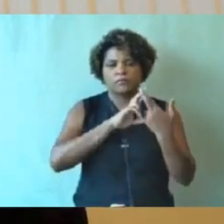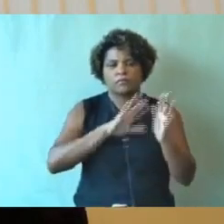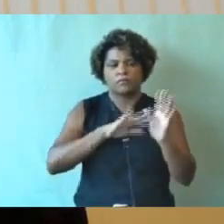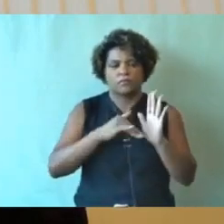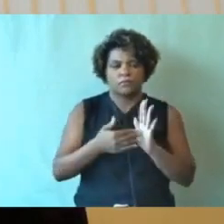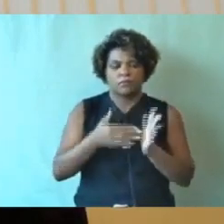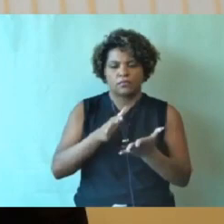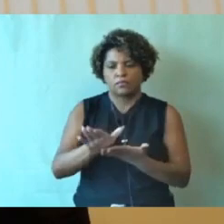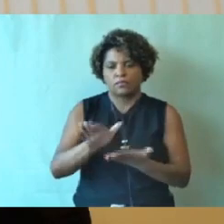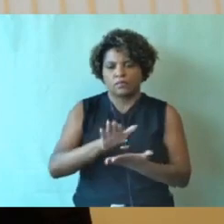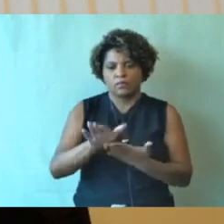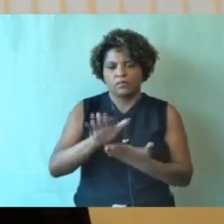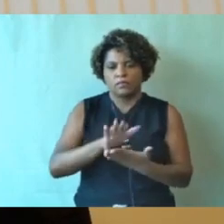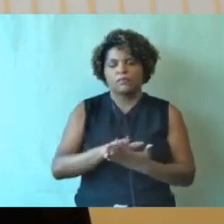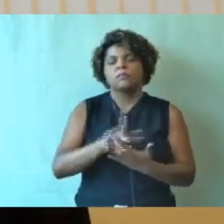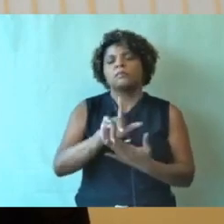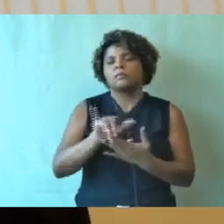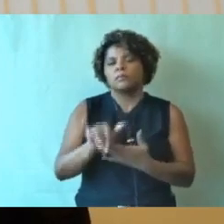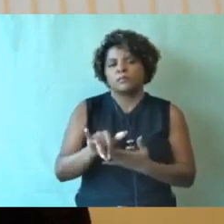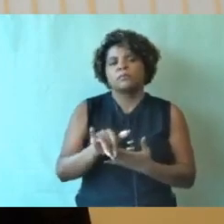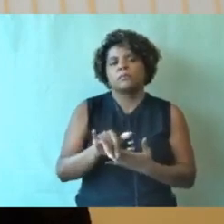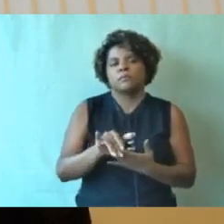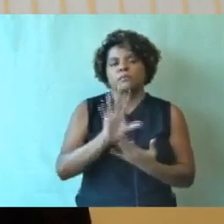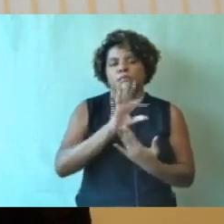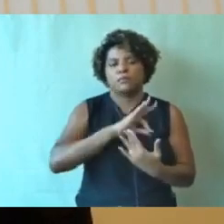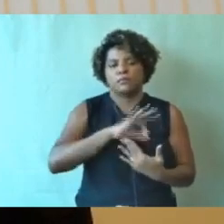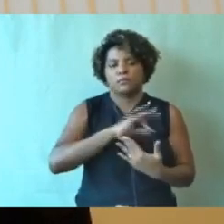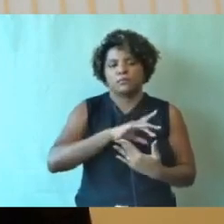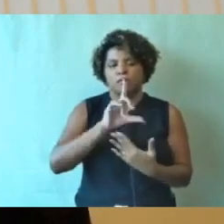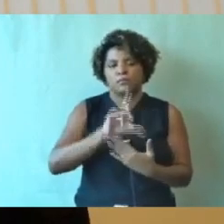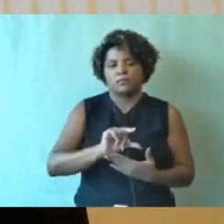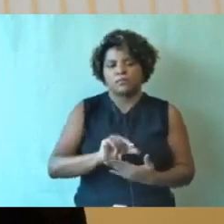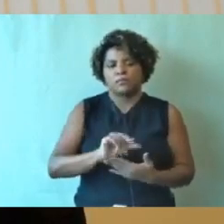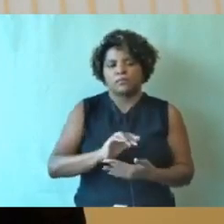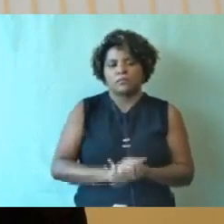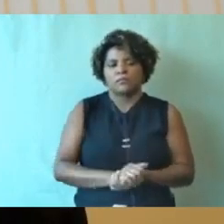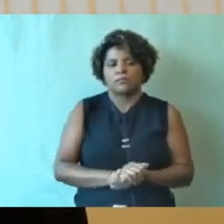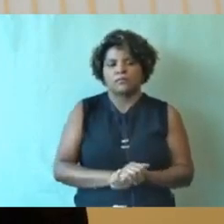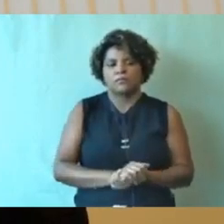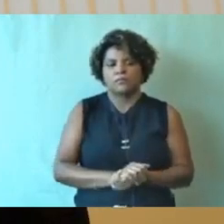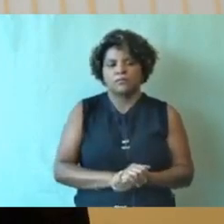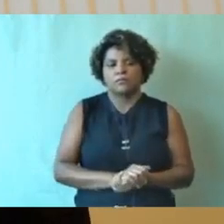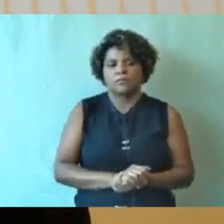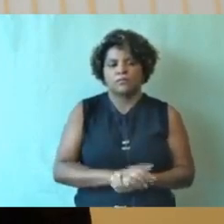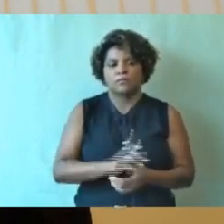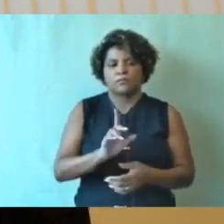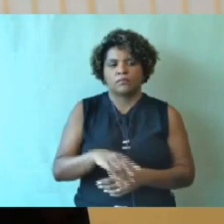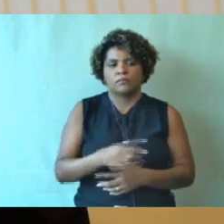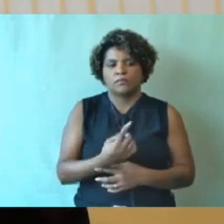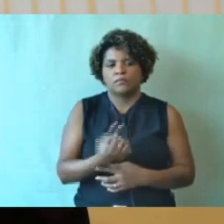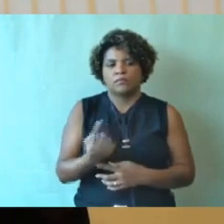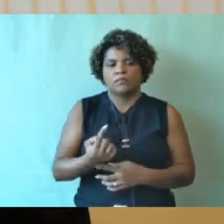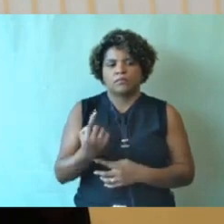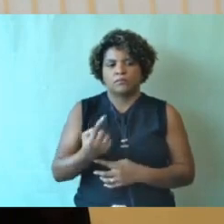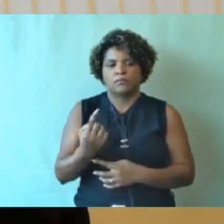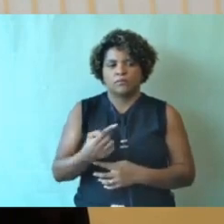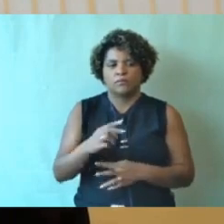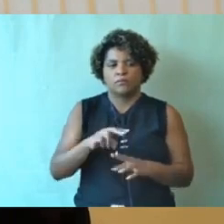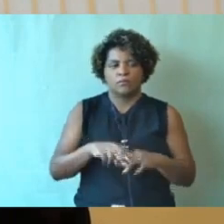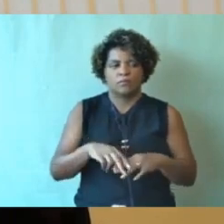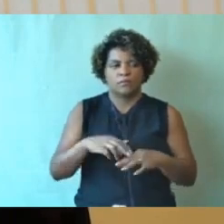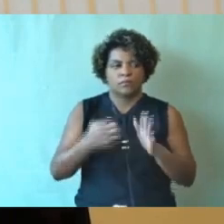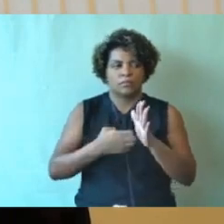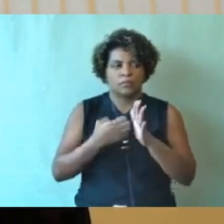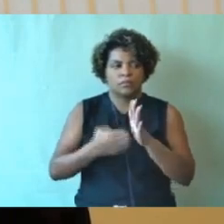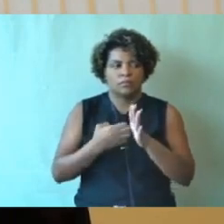Ela não vai receber a menos. Ela não vai receber por isso. Na verdade, é individual por empresa. Tanto é que tem empresa